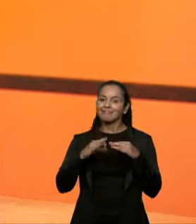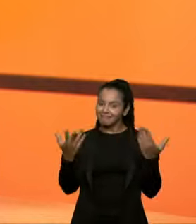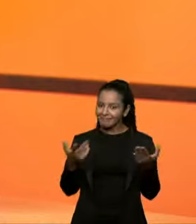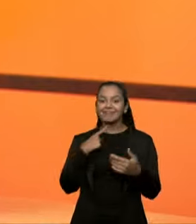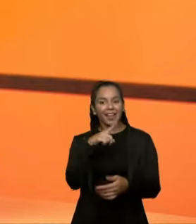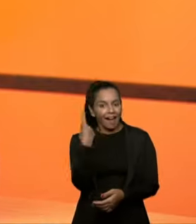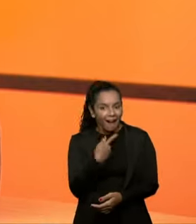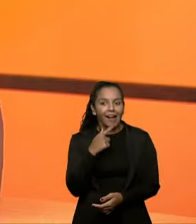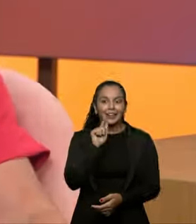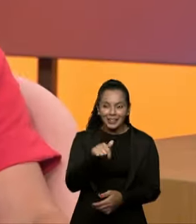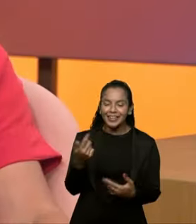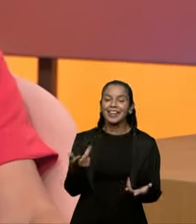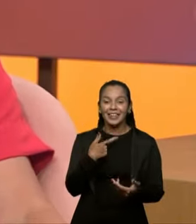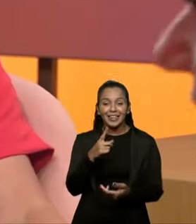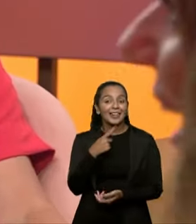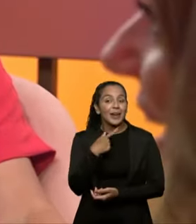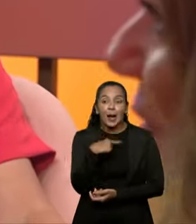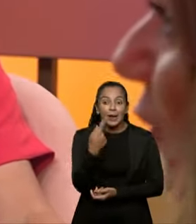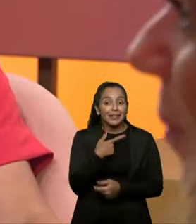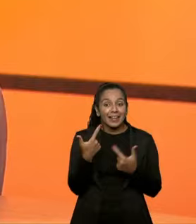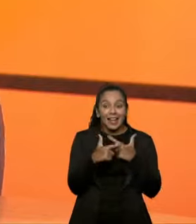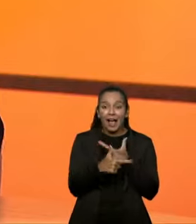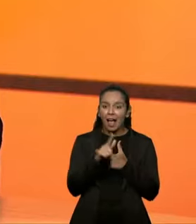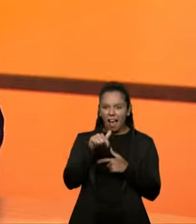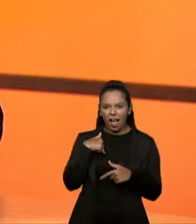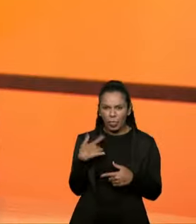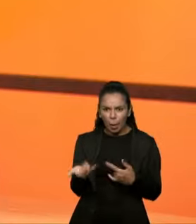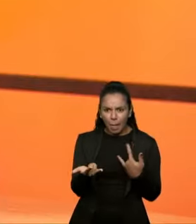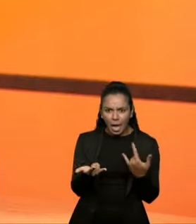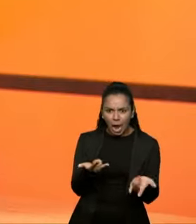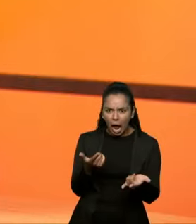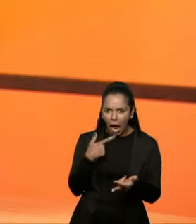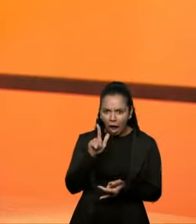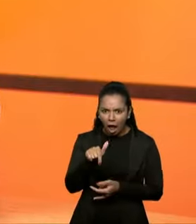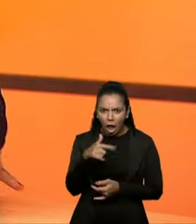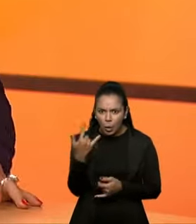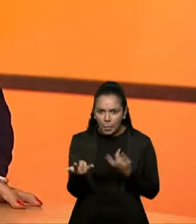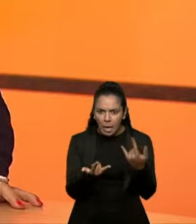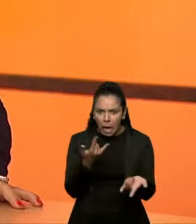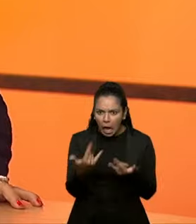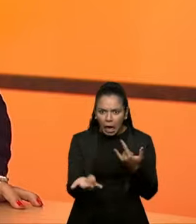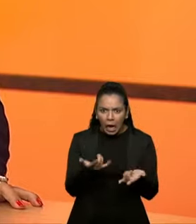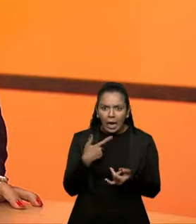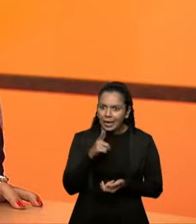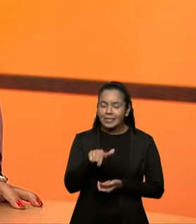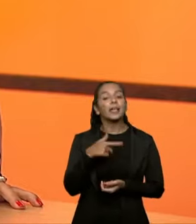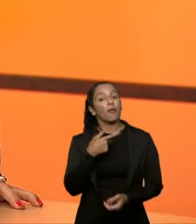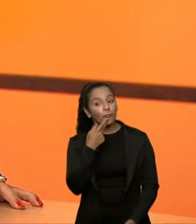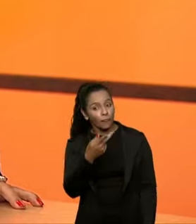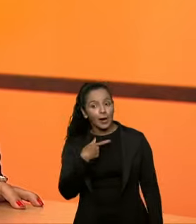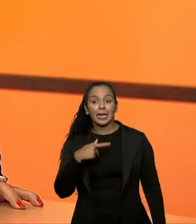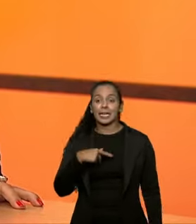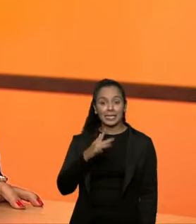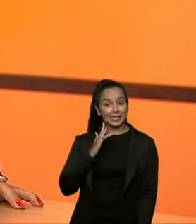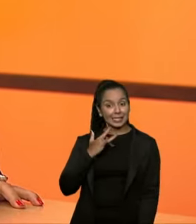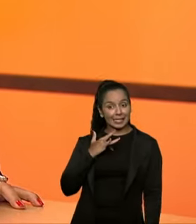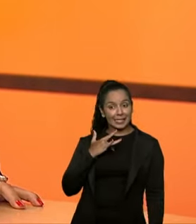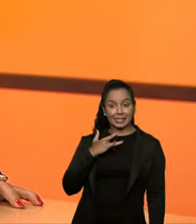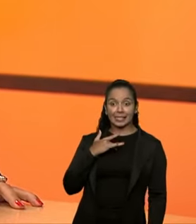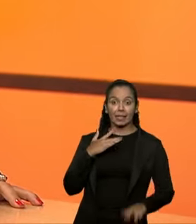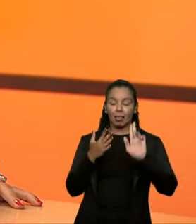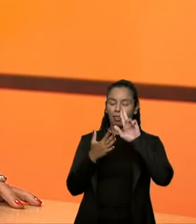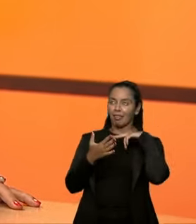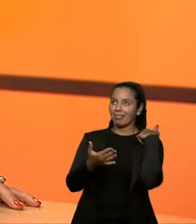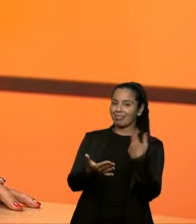A gente riu, não foi? Cara, a gente foi do Homem-Aranha? Uma... Foi do Homem-Aranha? Gente... Não sei. Cissa. A Alessandra tá desmaiou.